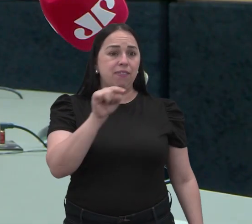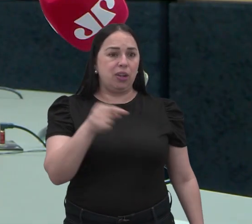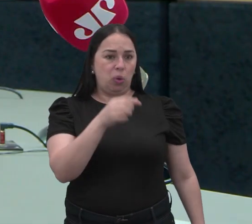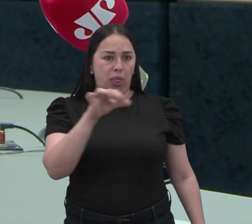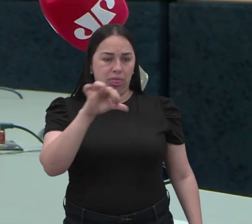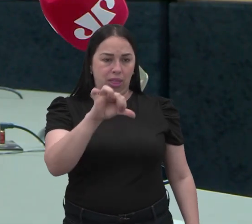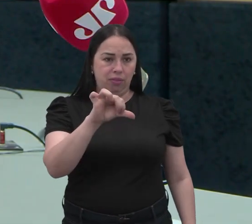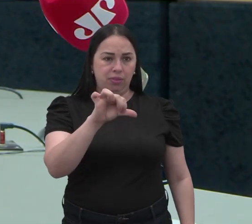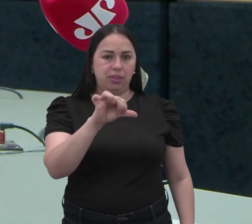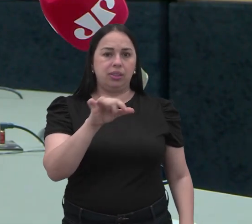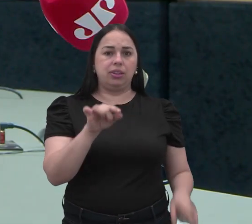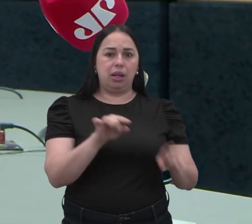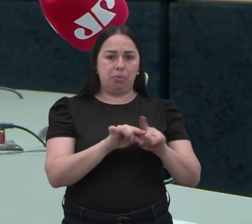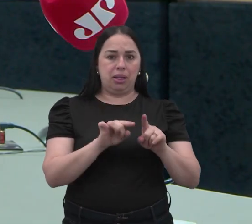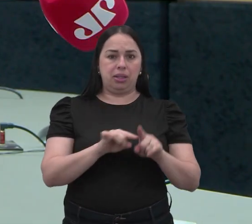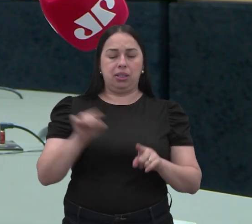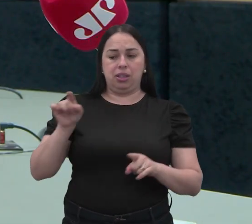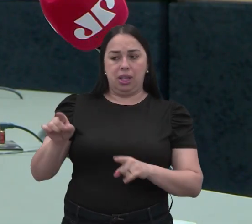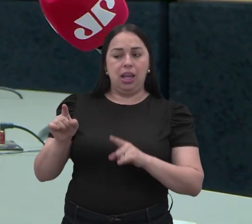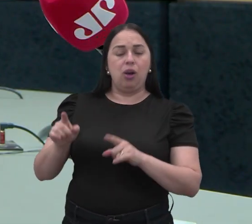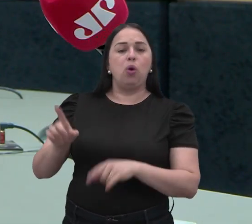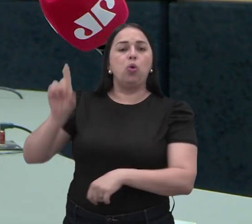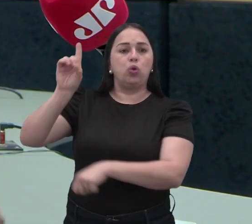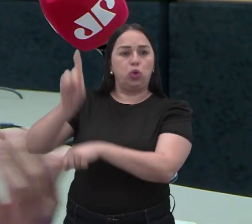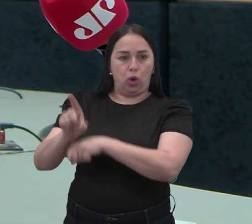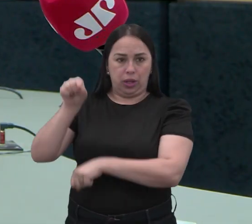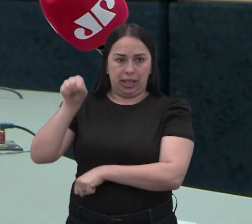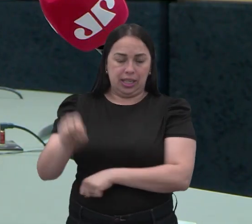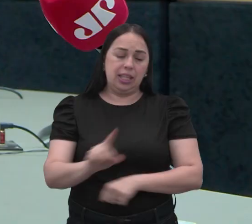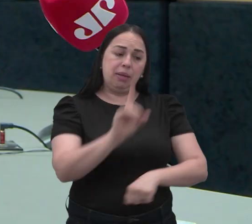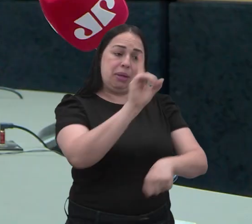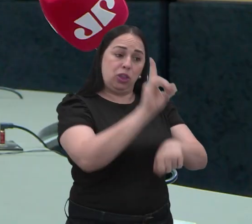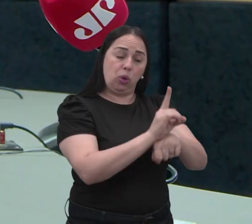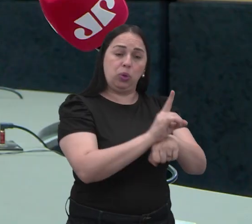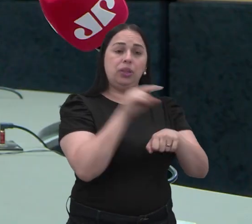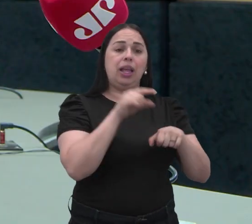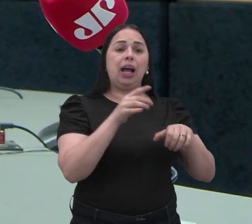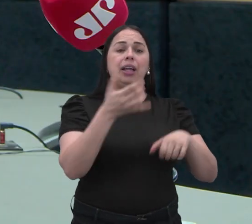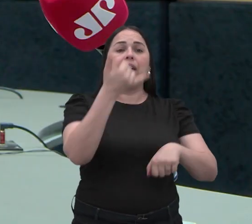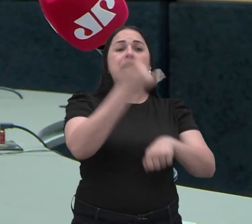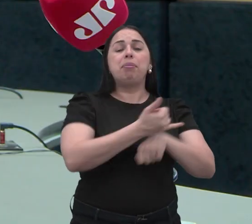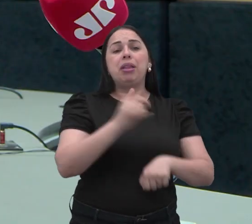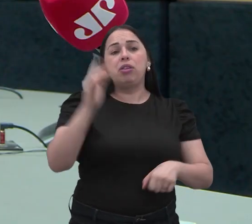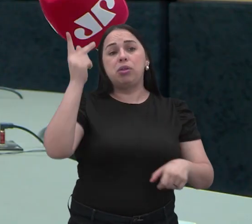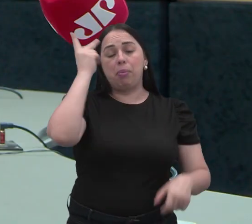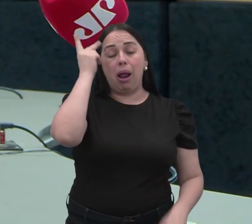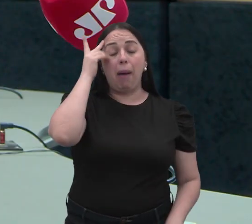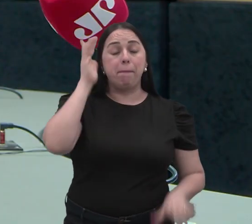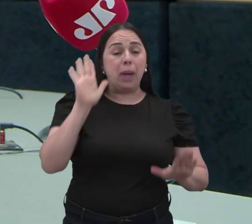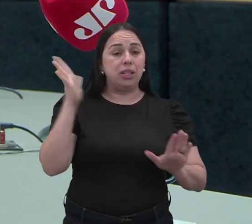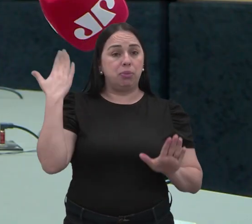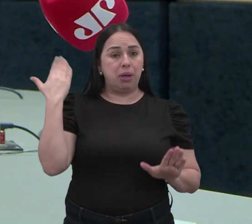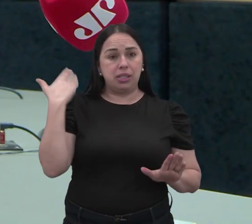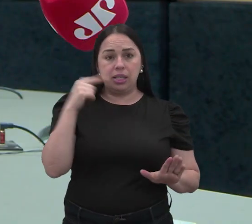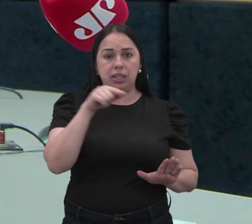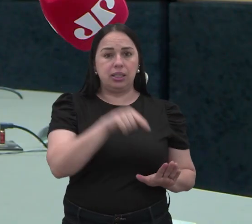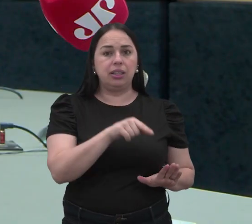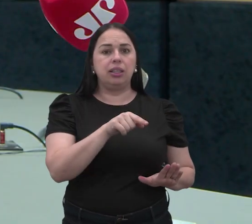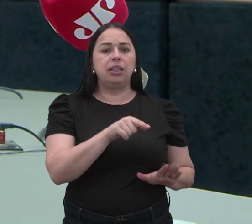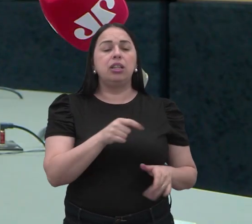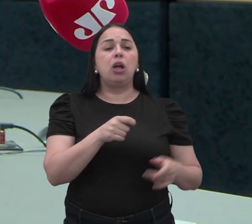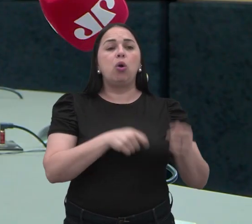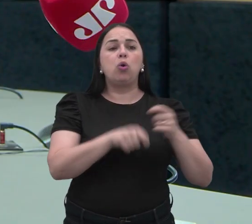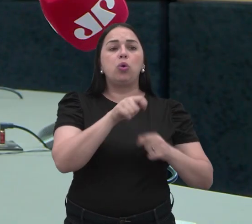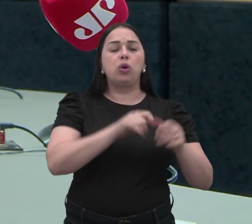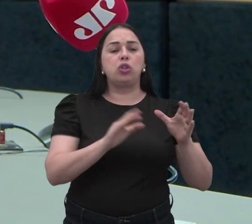ela era também do Décio. Ele era dono da Estéreo Vale e dono da Rádio Cidade. Mas, na época, a Rádio Cidade de São Paulo, ela era